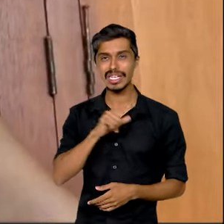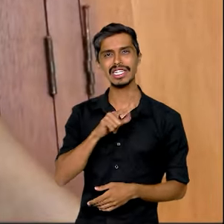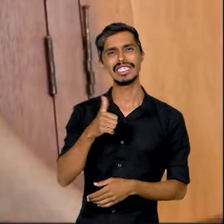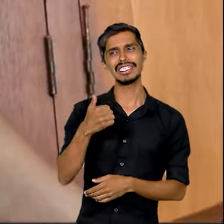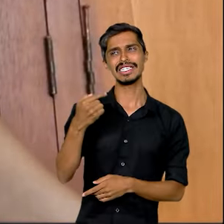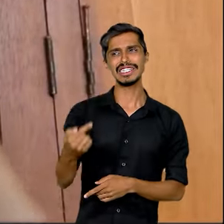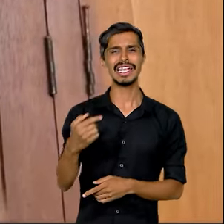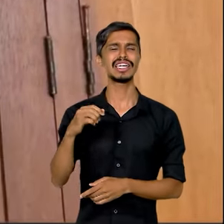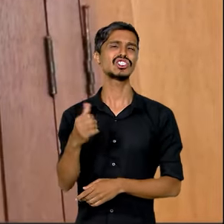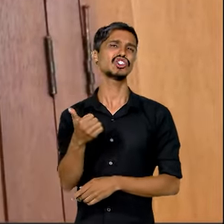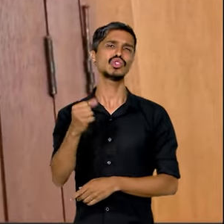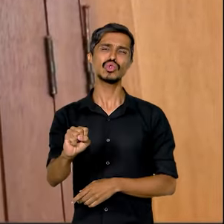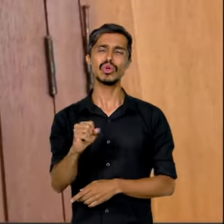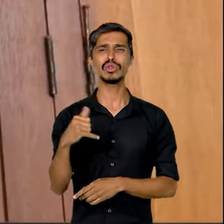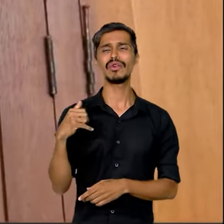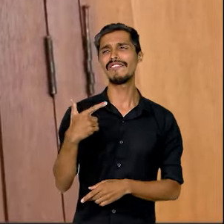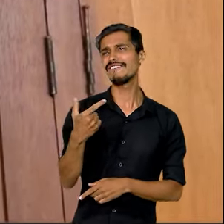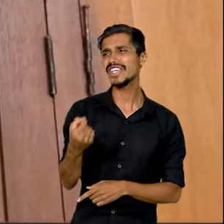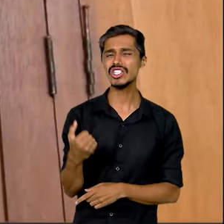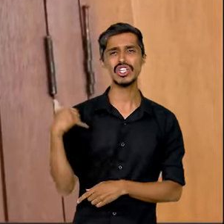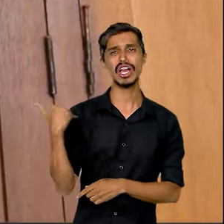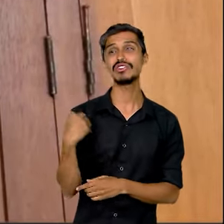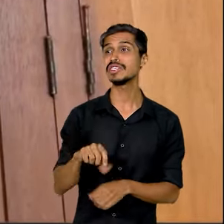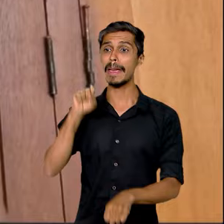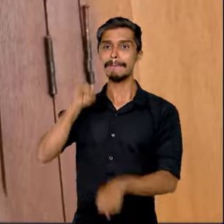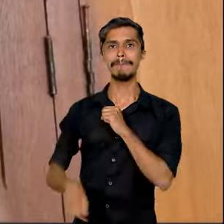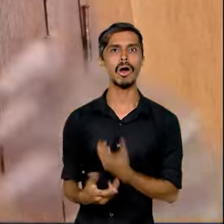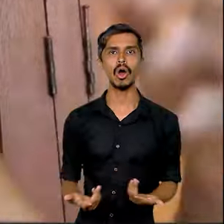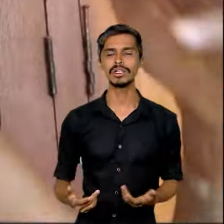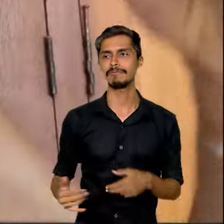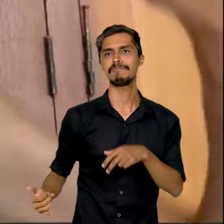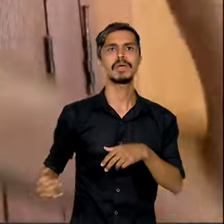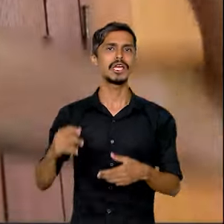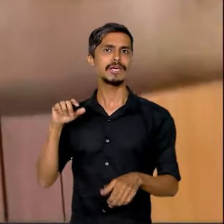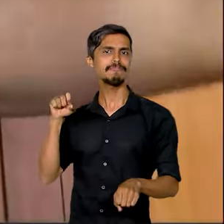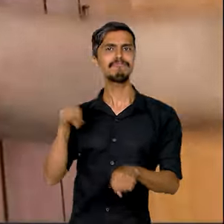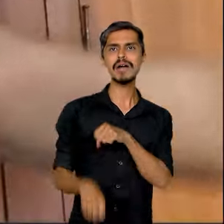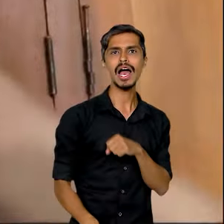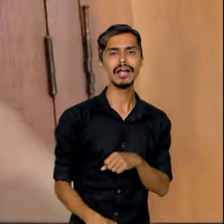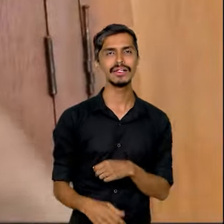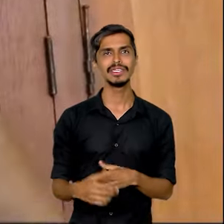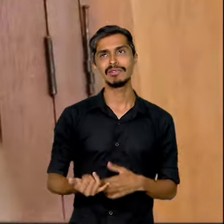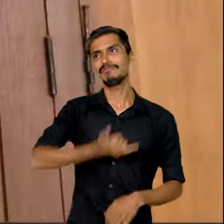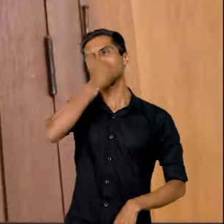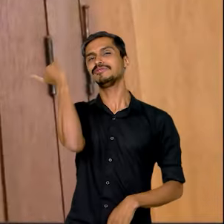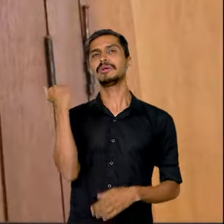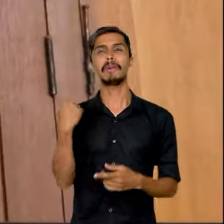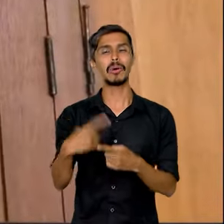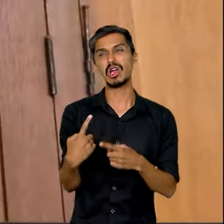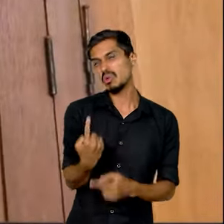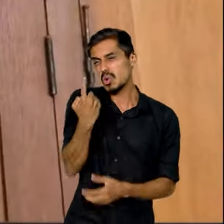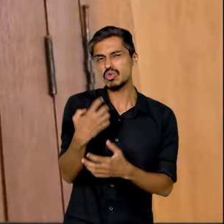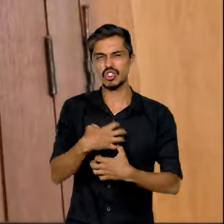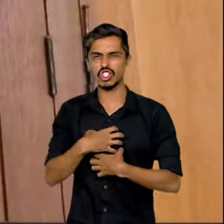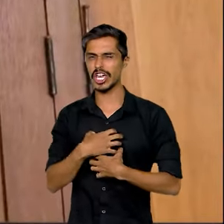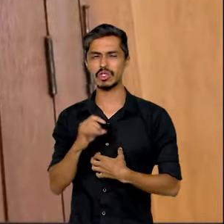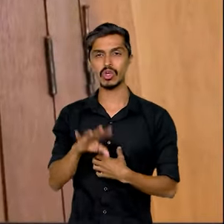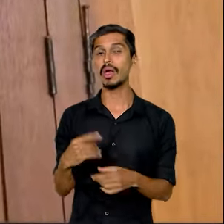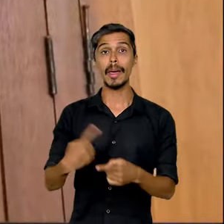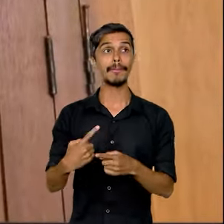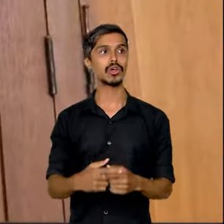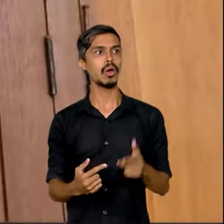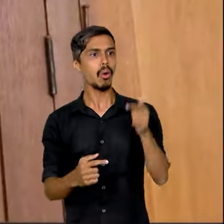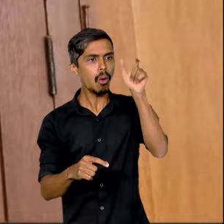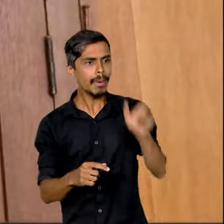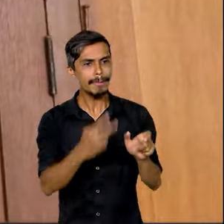18, 19, 20 anos e é morto. E é morto, e não é morto assim por uma fatalidade, é morto por alguém perseguiu, alguém